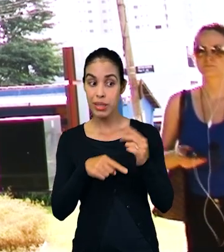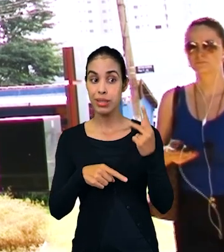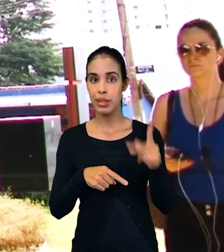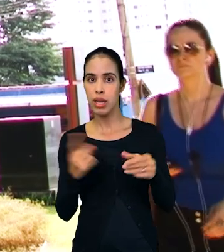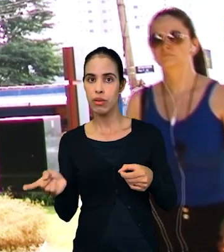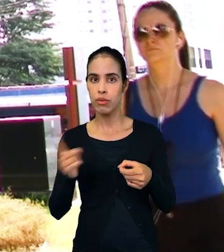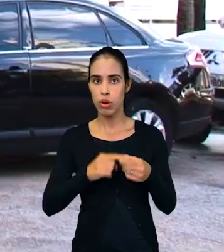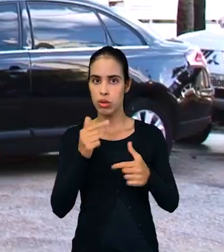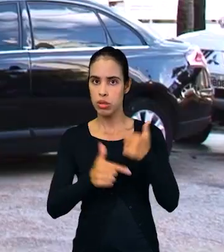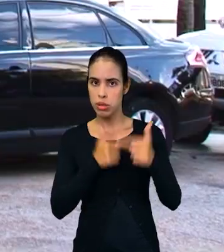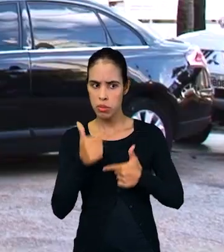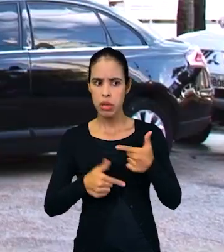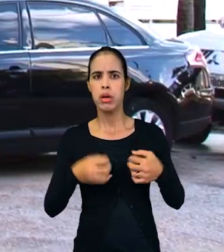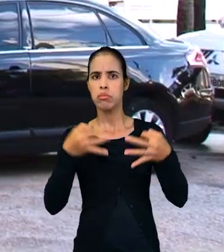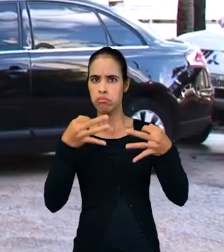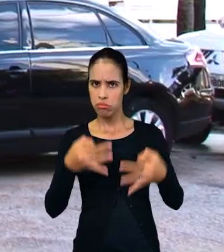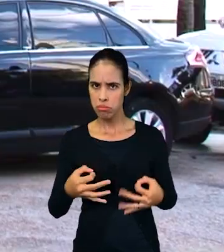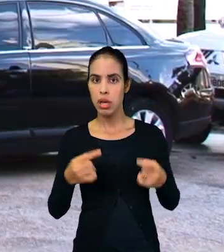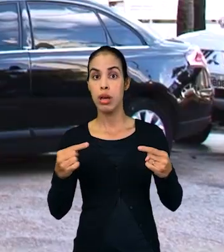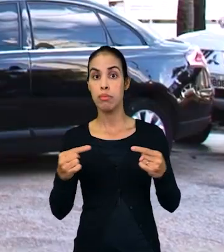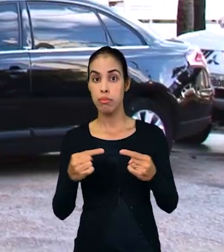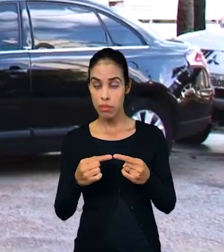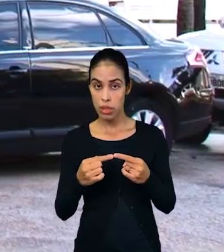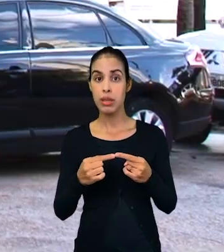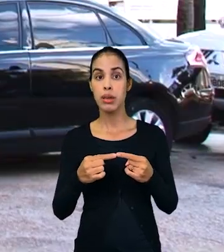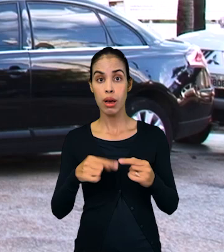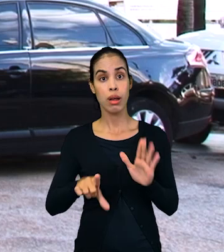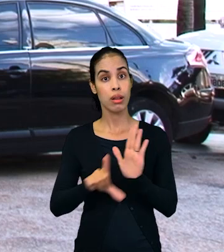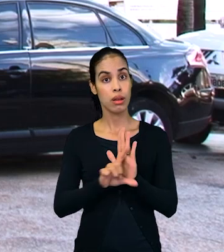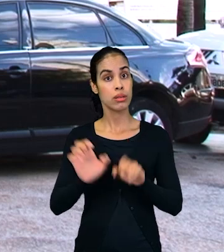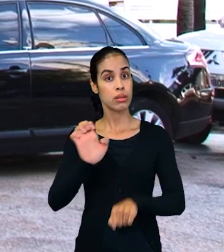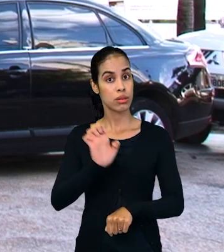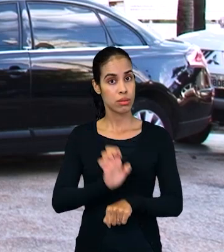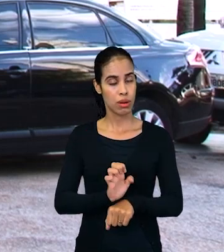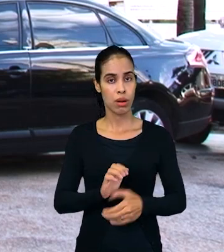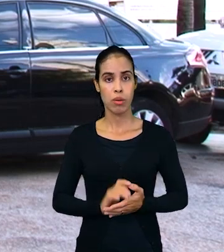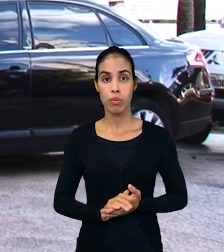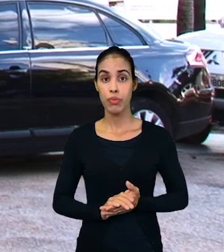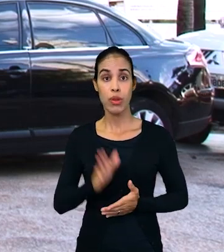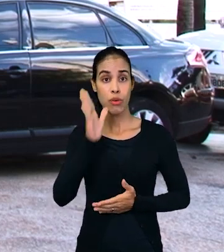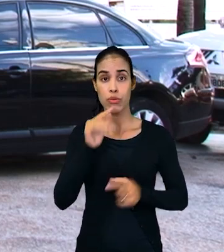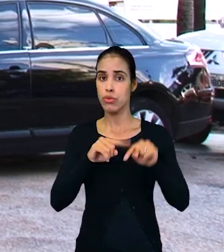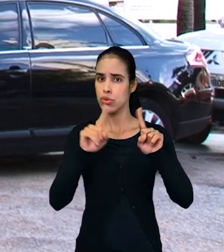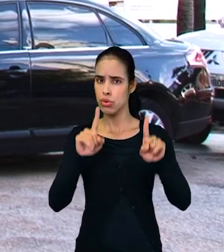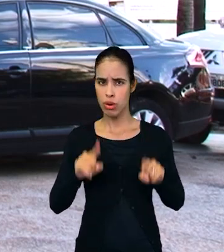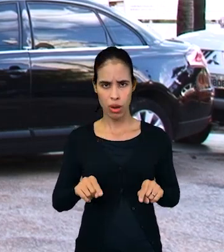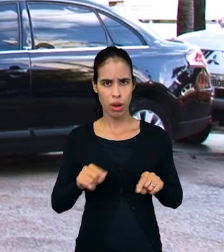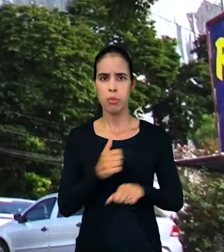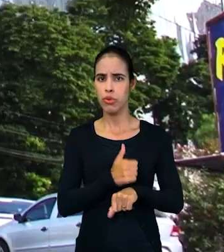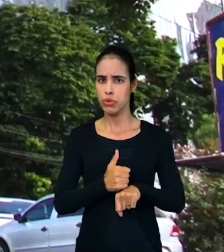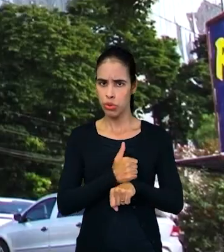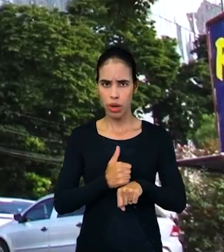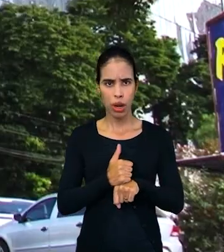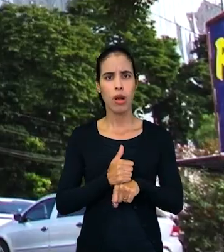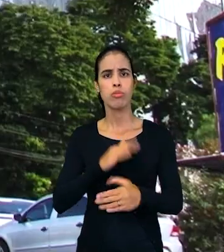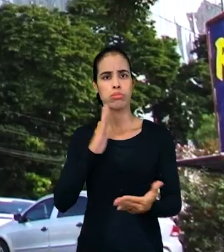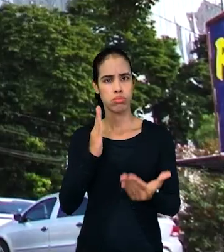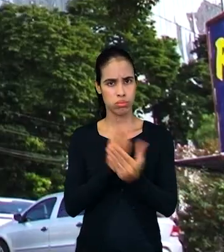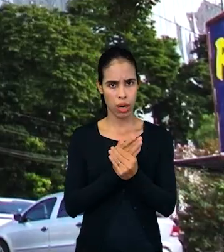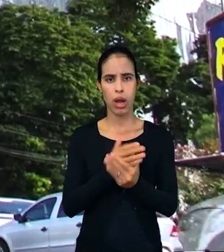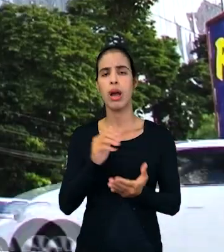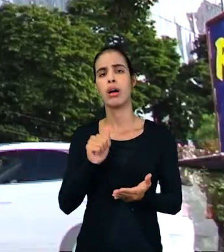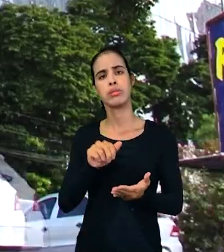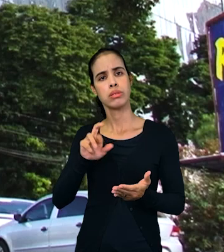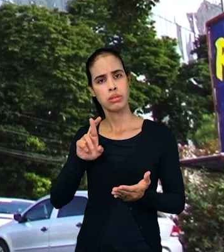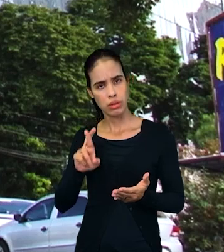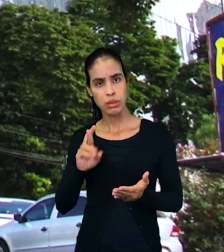que a readmissão foi válida e em conformidade com as normas estaduais. Insatisfeito, o profissional